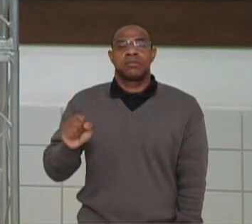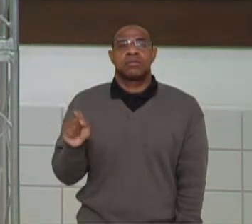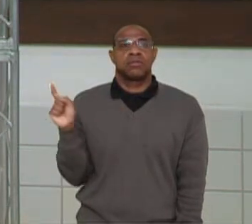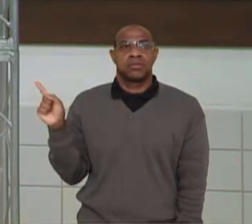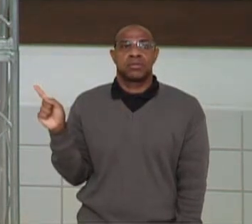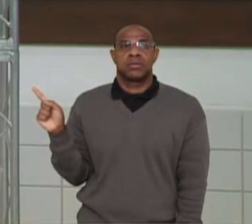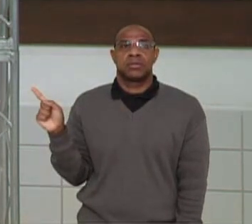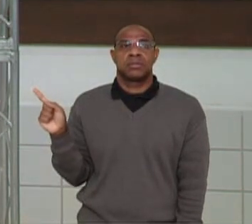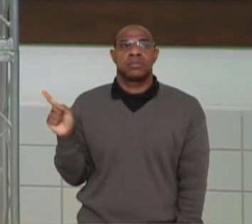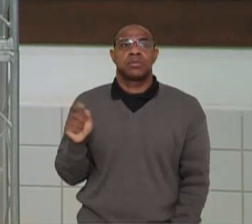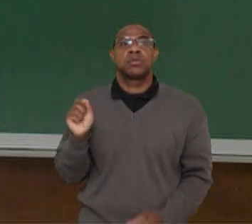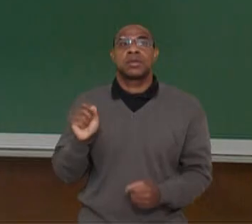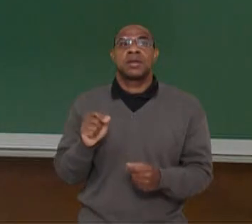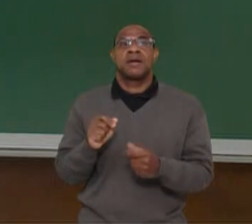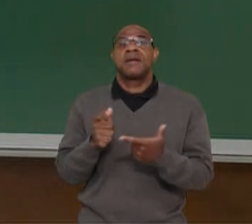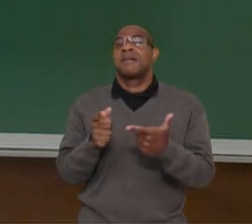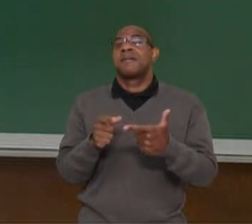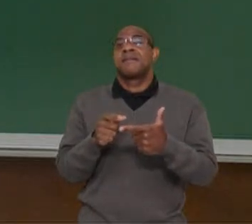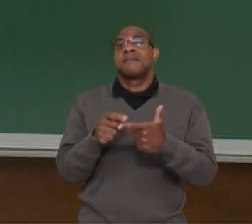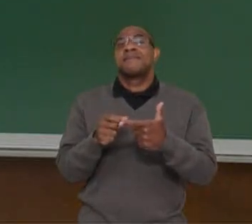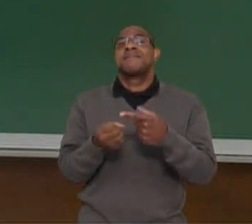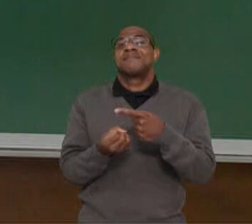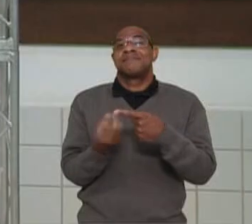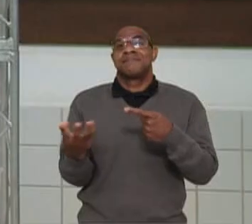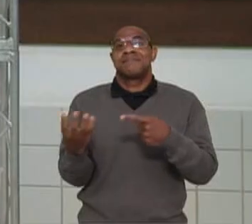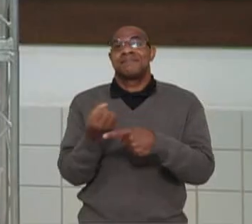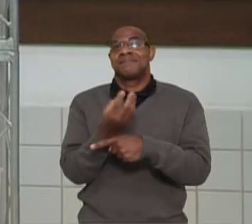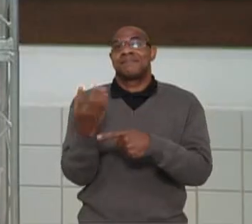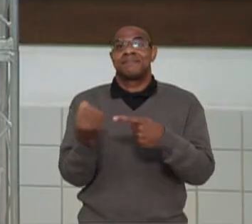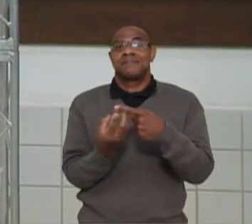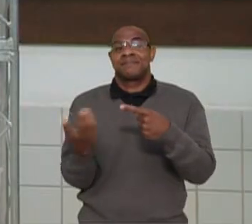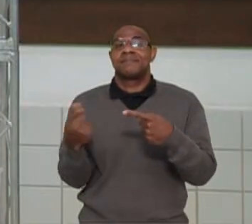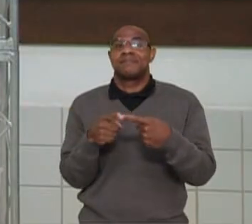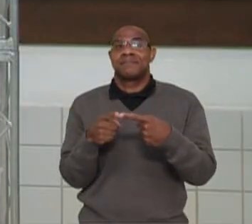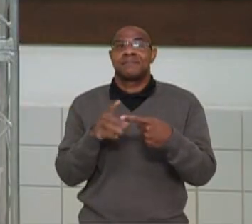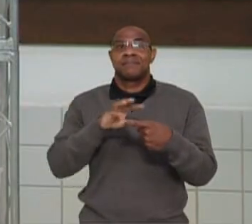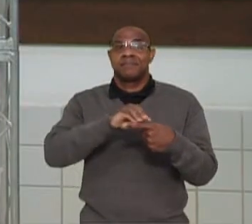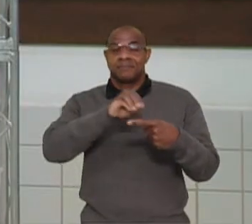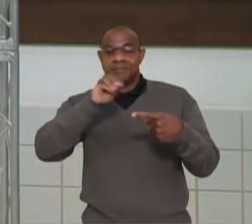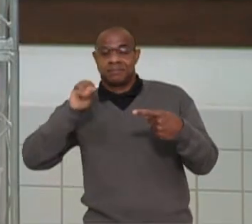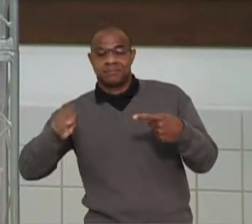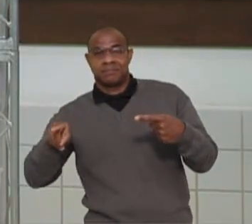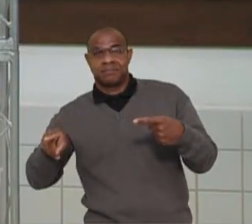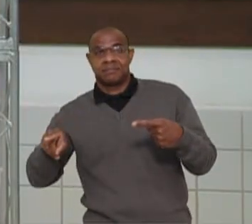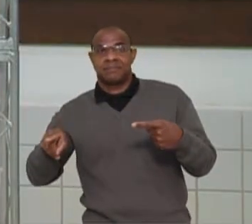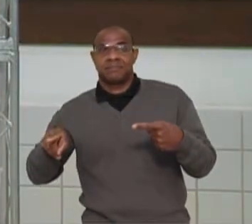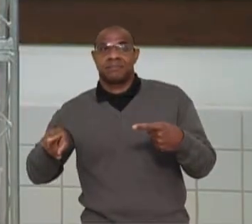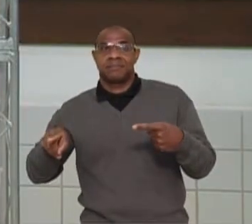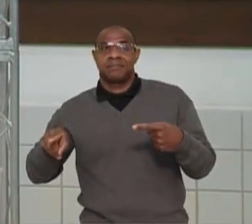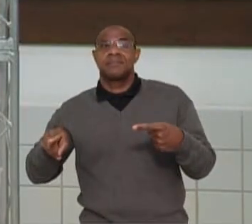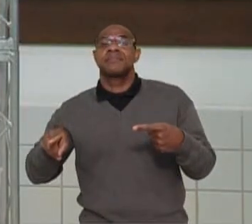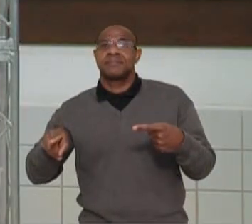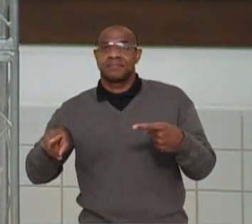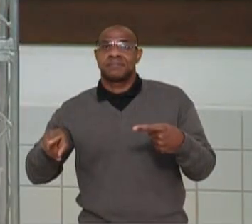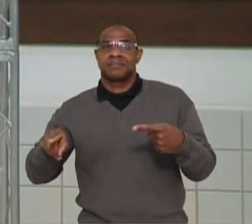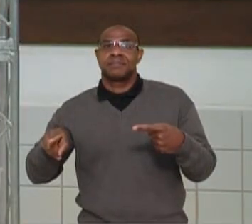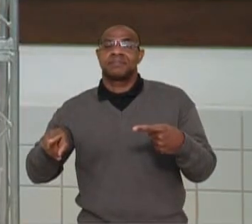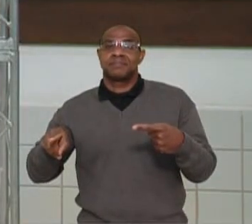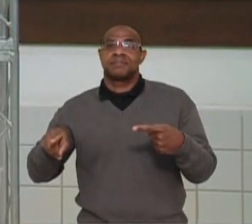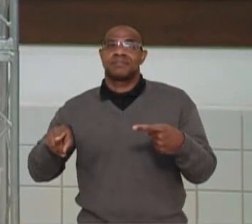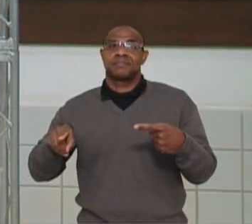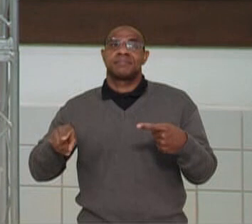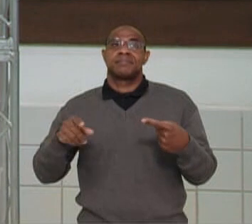Ele saiu de uma fração. Então, se ele saiu de uma fração, é porque ele pode ser escrito como uma fração. Se ele pode ser escrito como uma